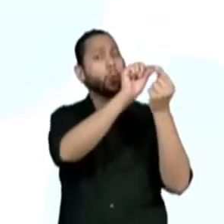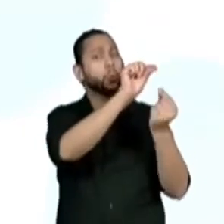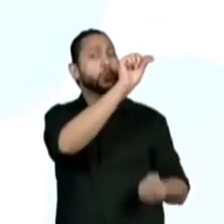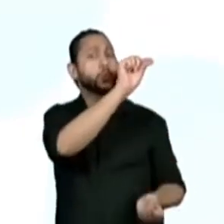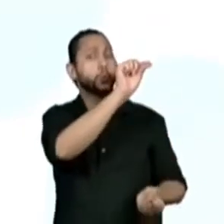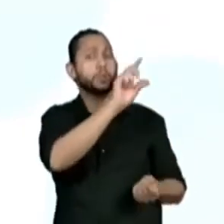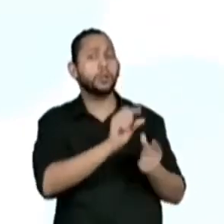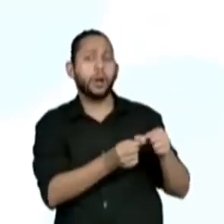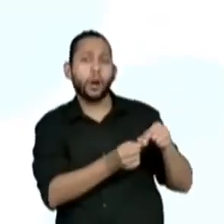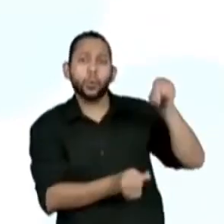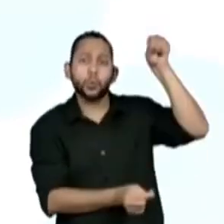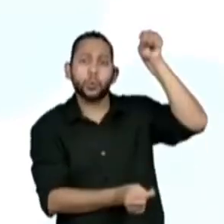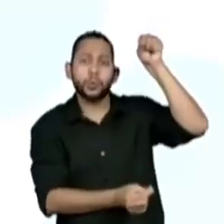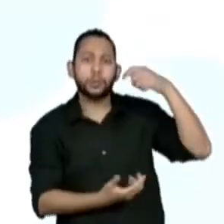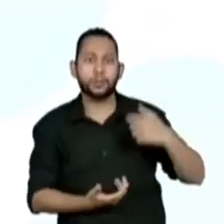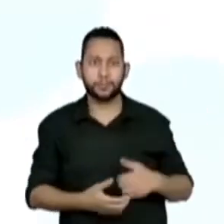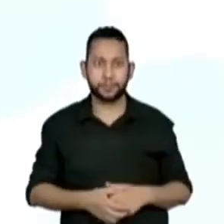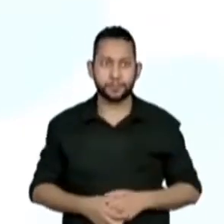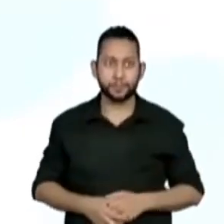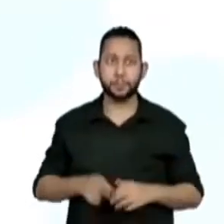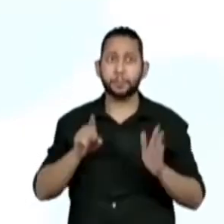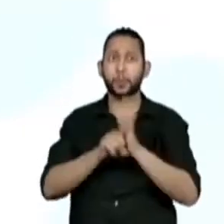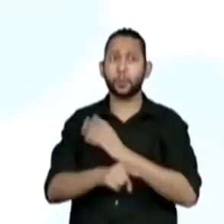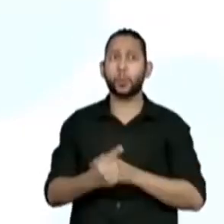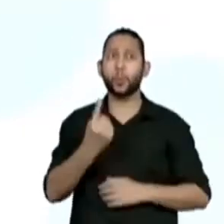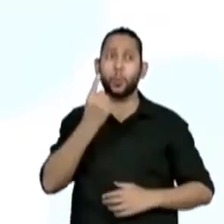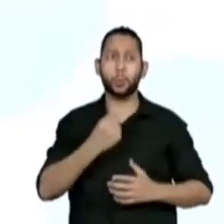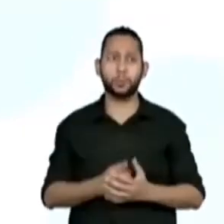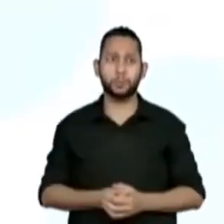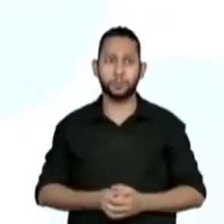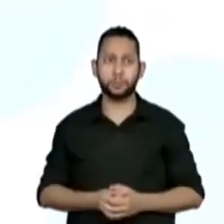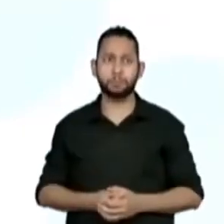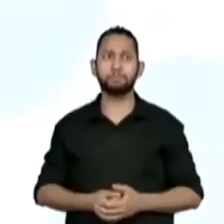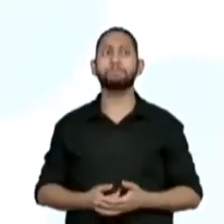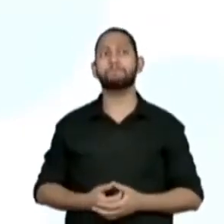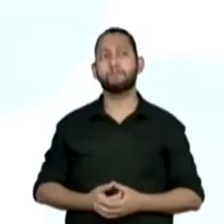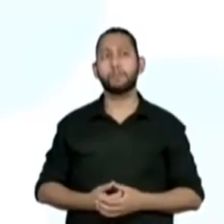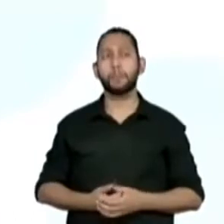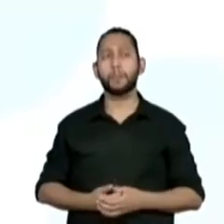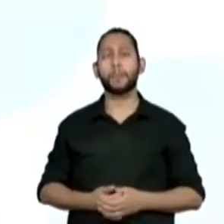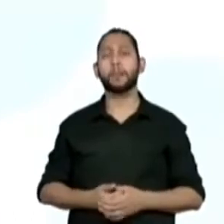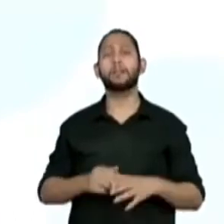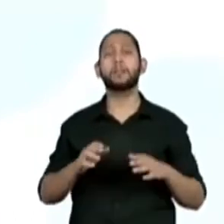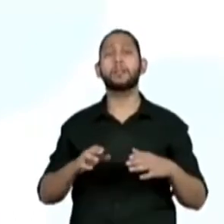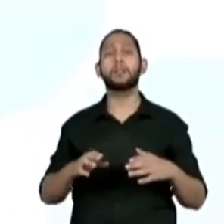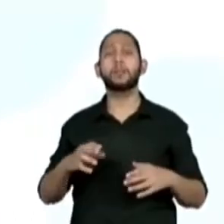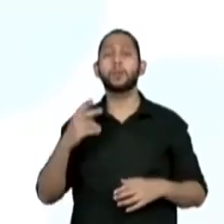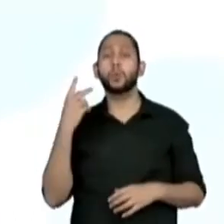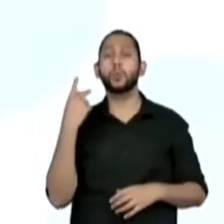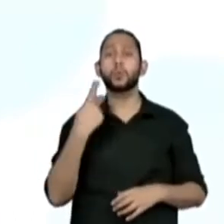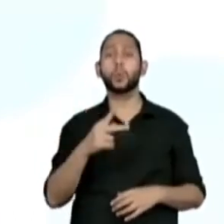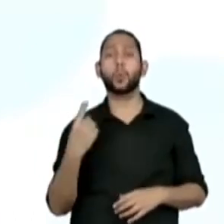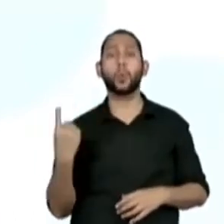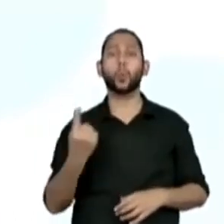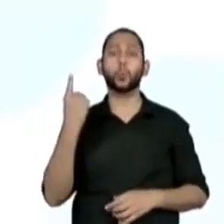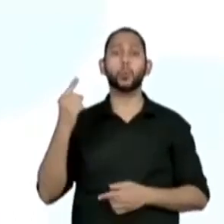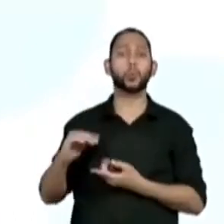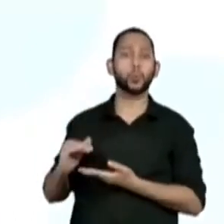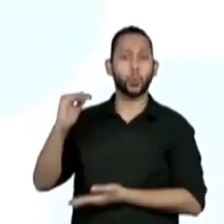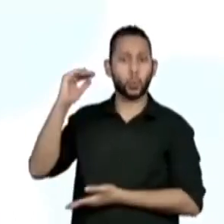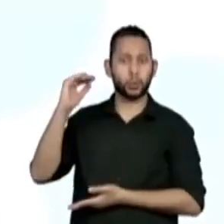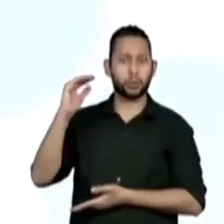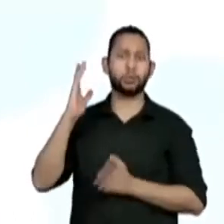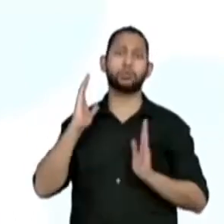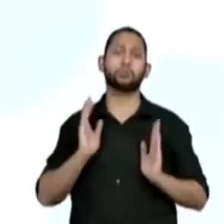Questão 1A. Observe a ilustração e responda as questões. Qual é a sua altura? Isso a gente já